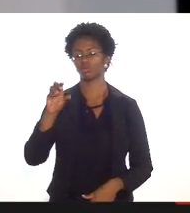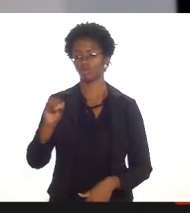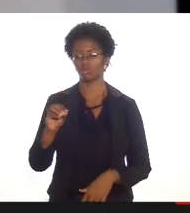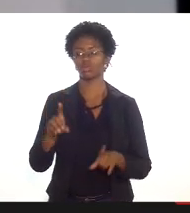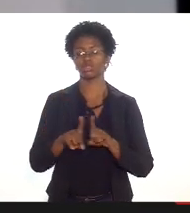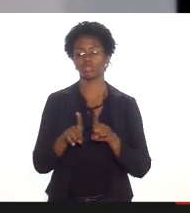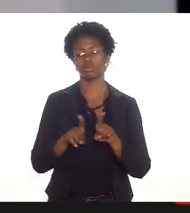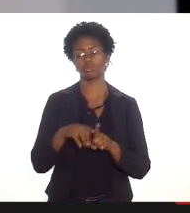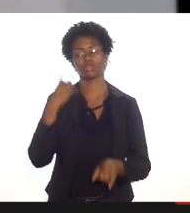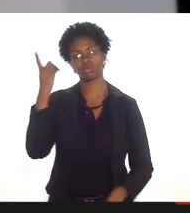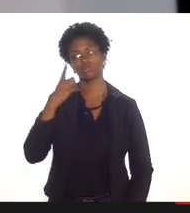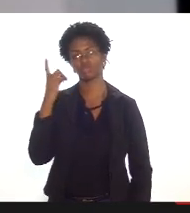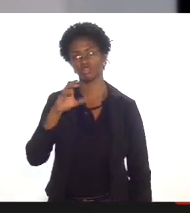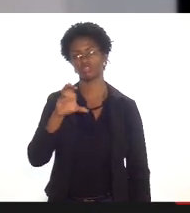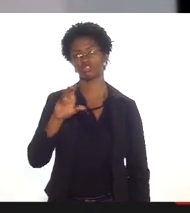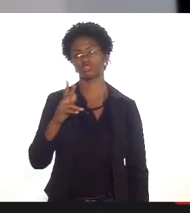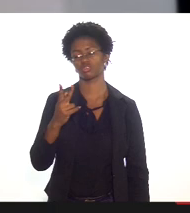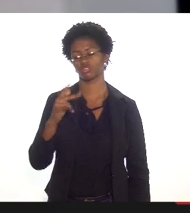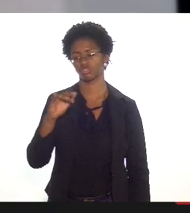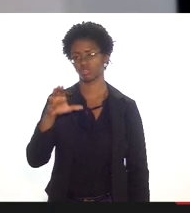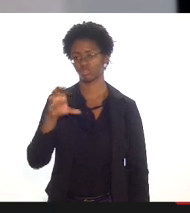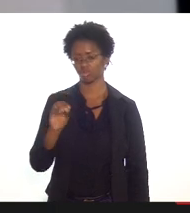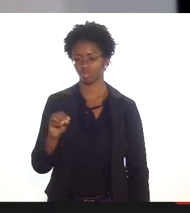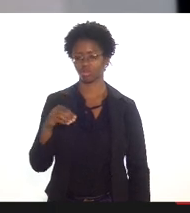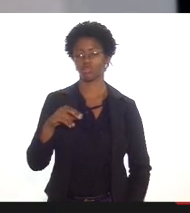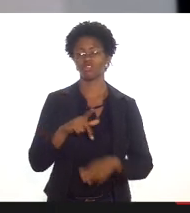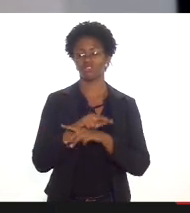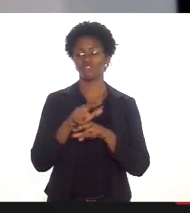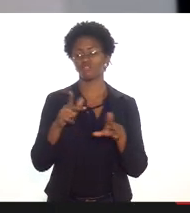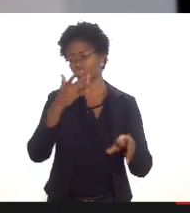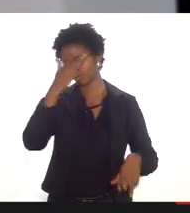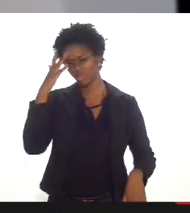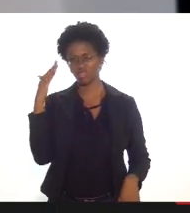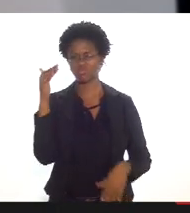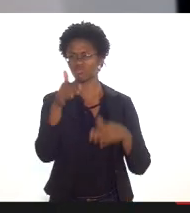D'Ângelo, e vários parlamentares participaram desta comissão.